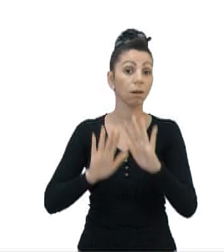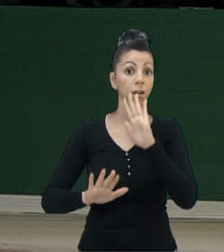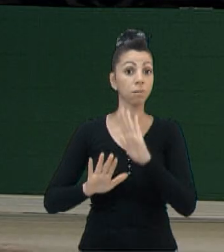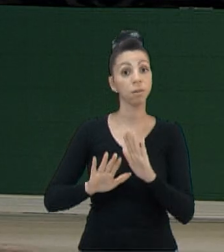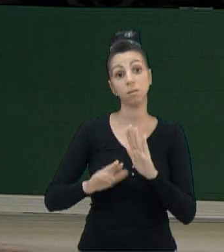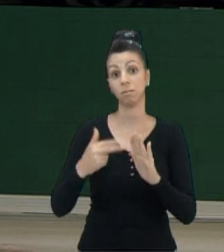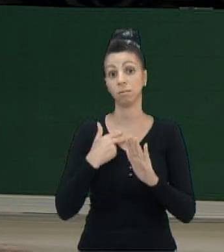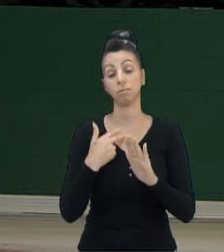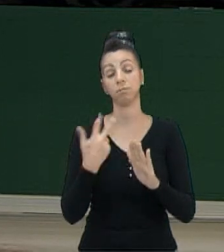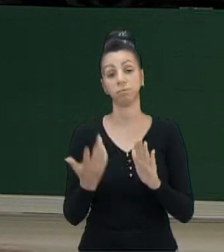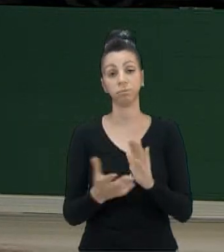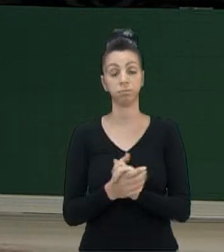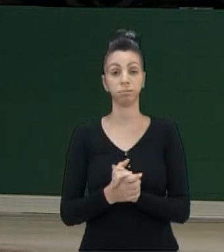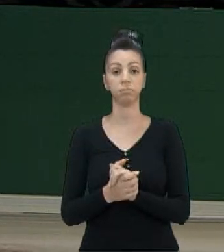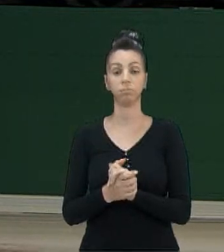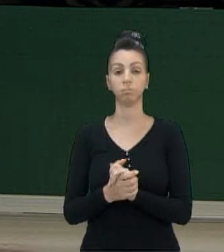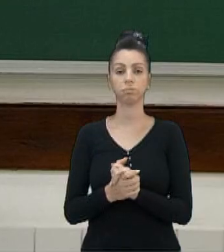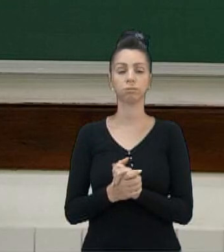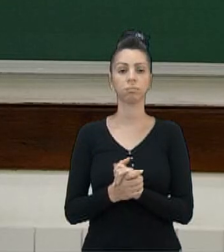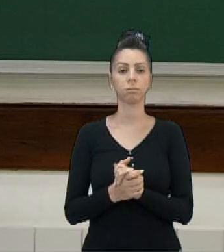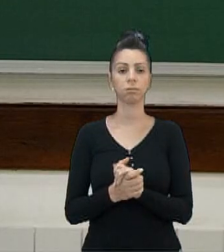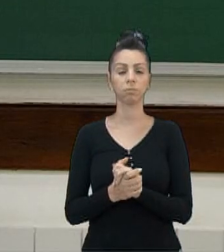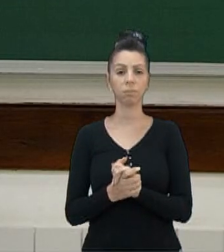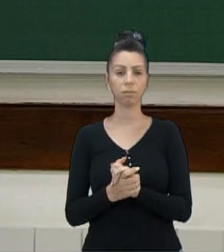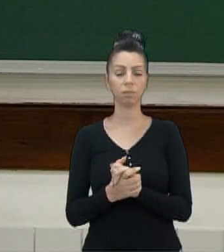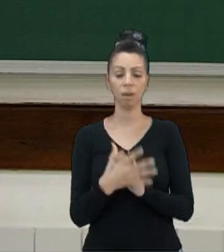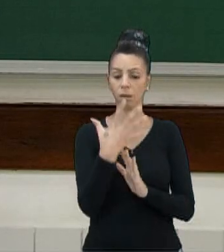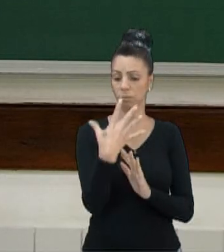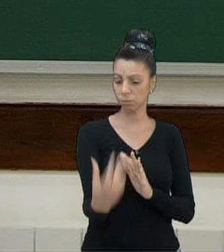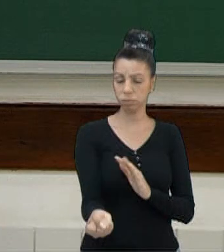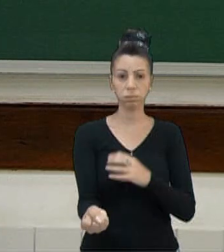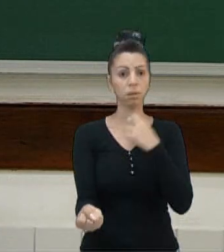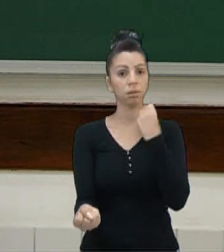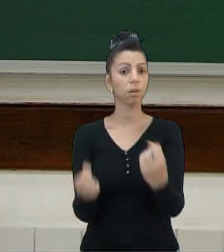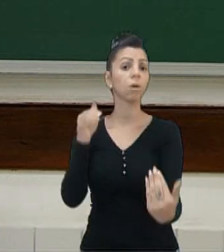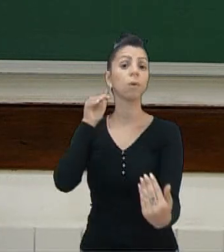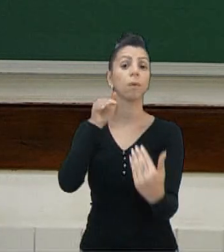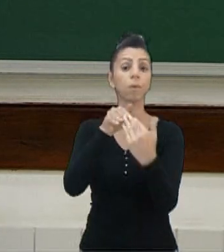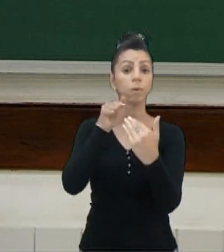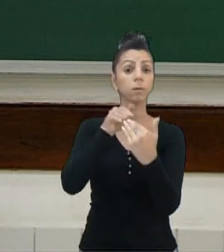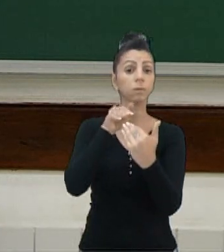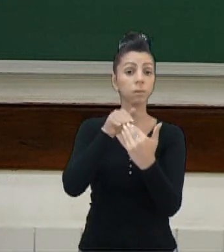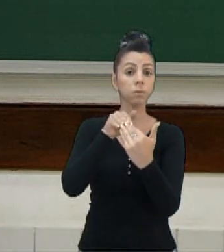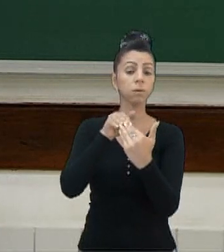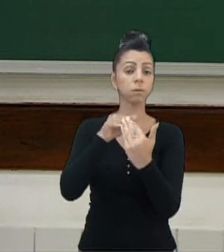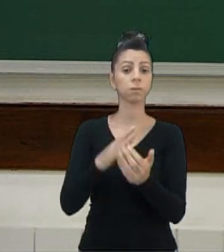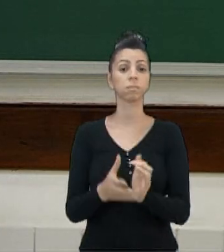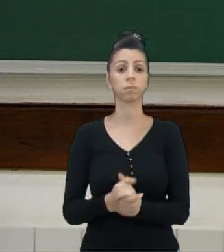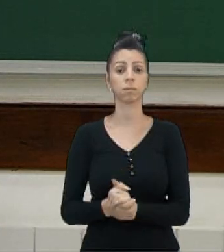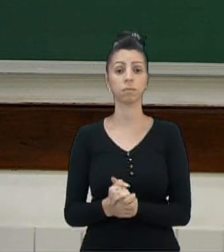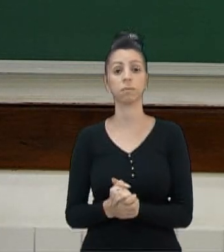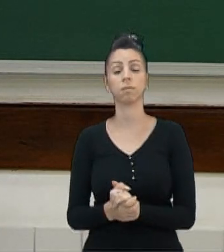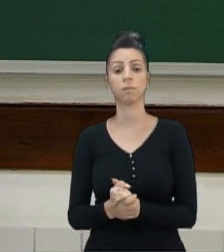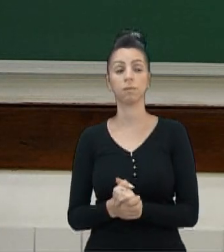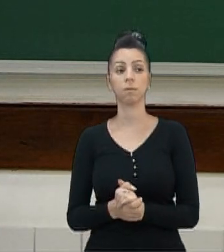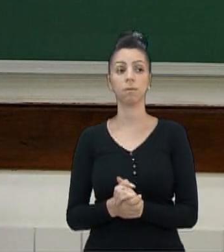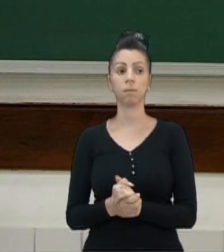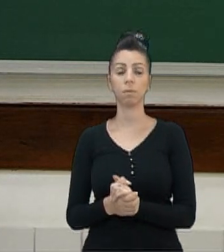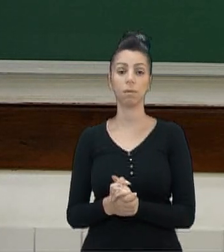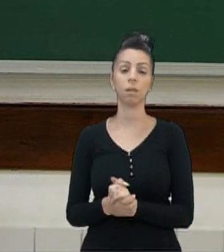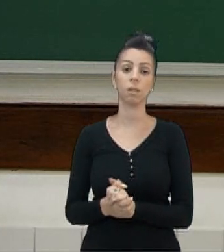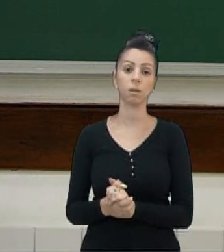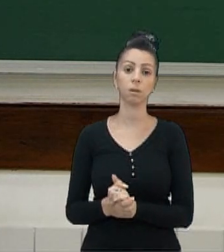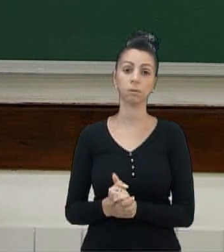uma rede de consensos, consentir, concordar, né? E aí, você tem uma ideia